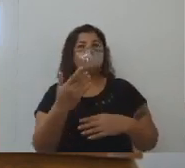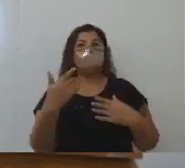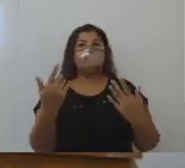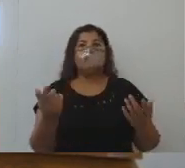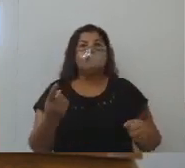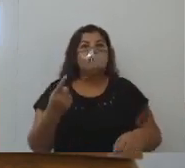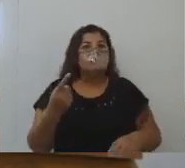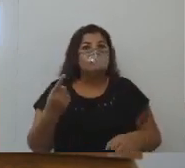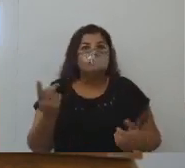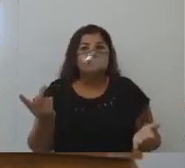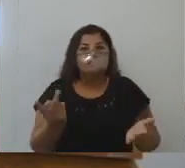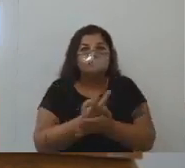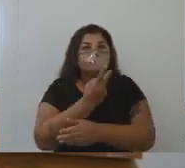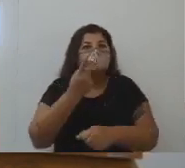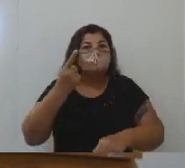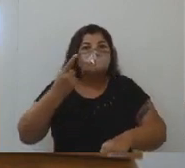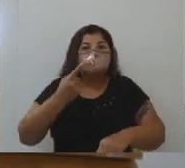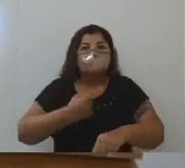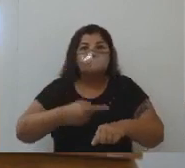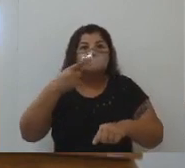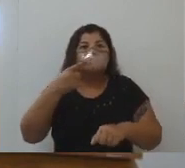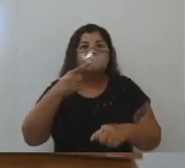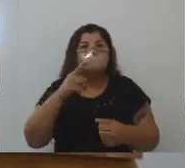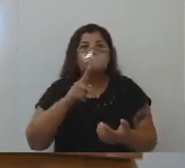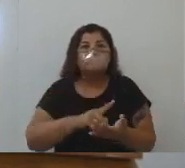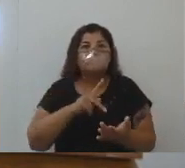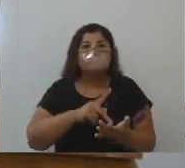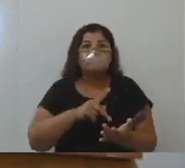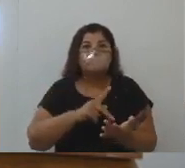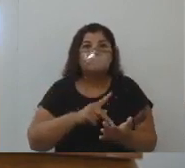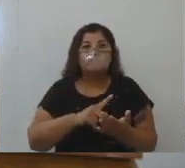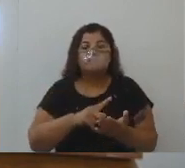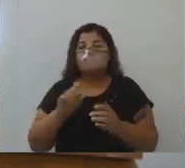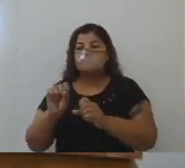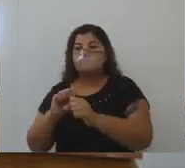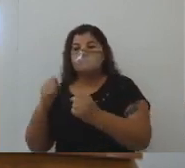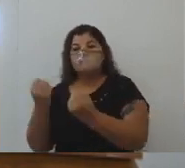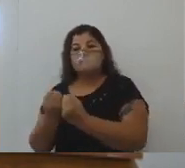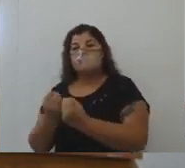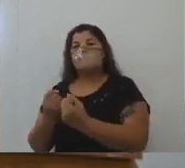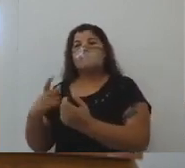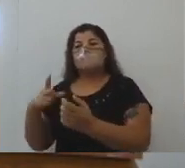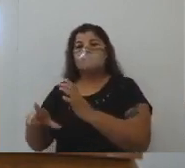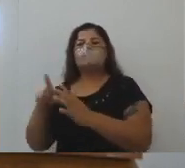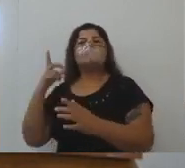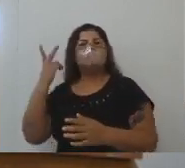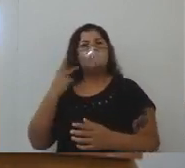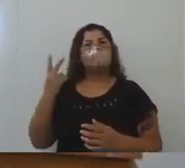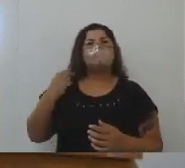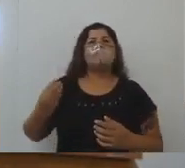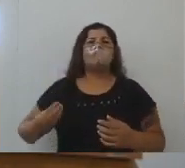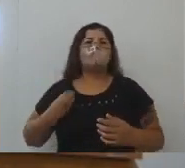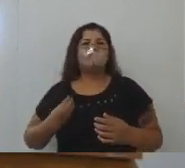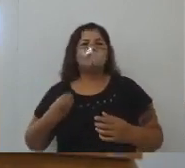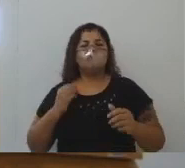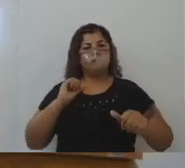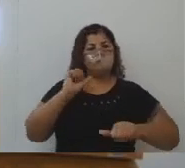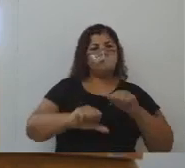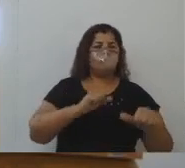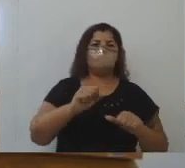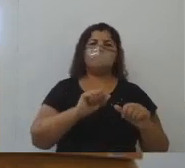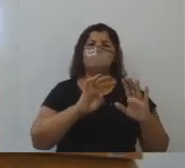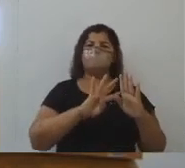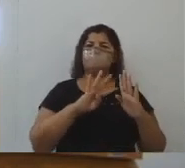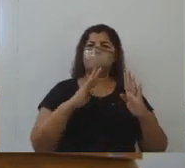se isolar, quando a gente sai dessa vivência de rotina em sociedade, vocês lembram que eu falei que o seguinte, né? Que o ser humano ele precisa viver